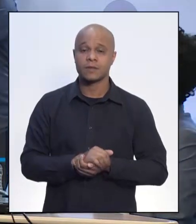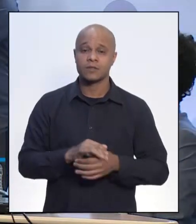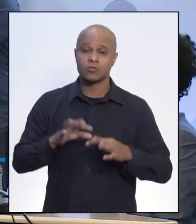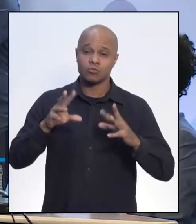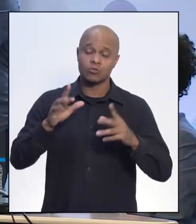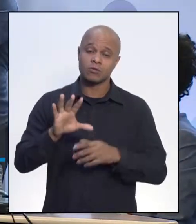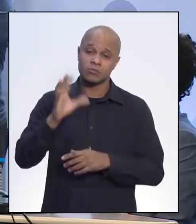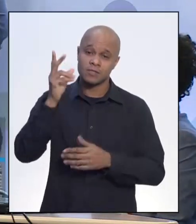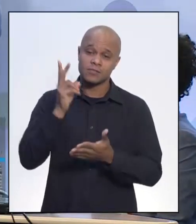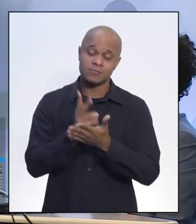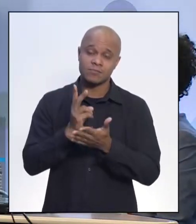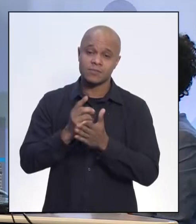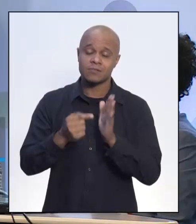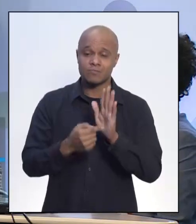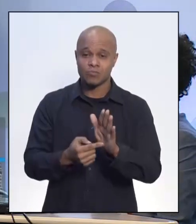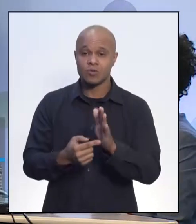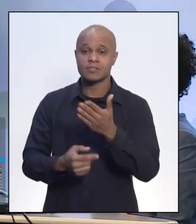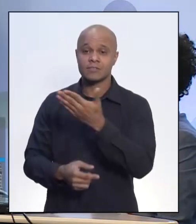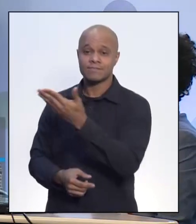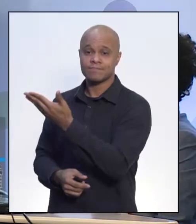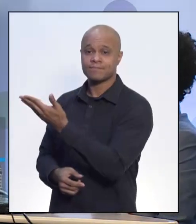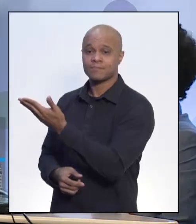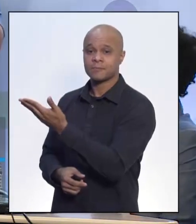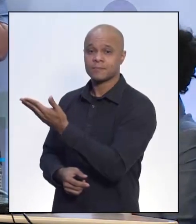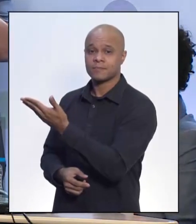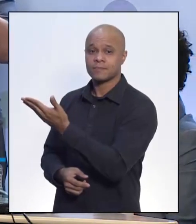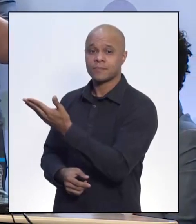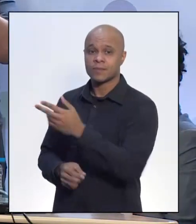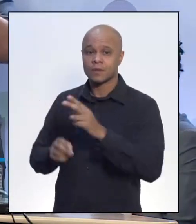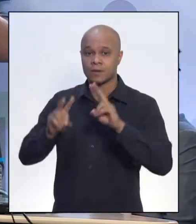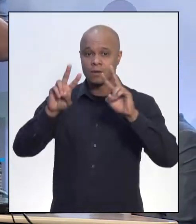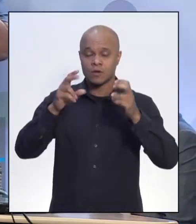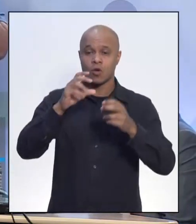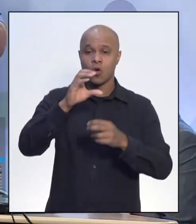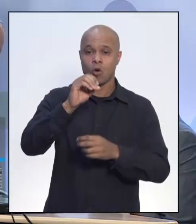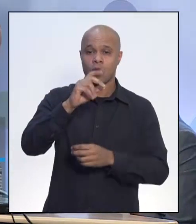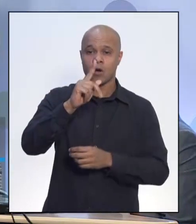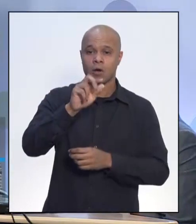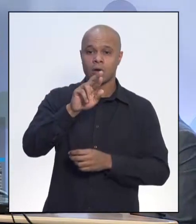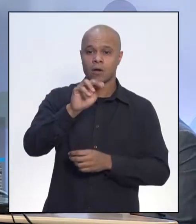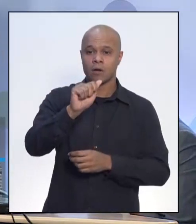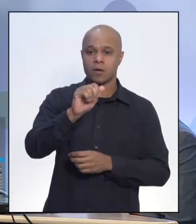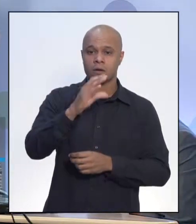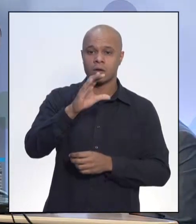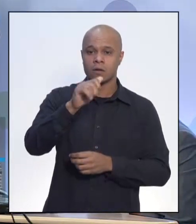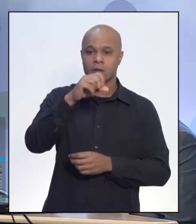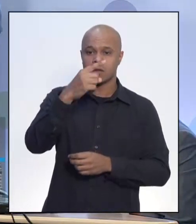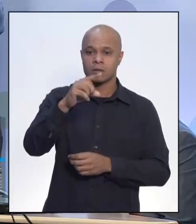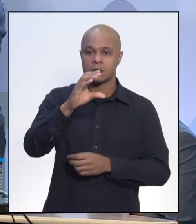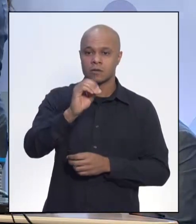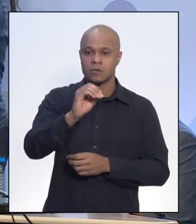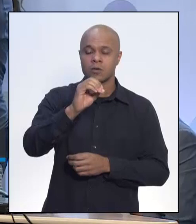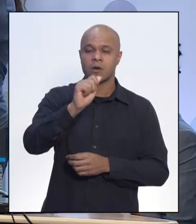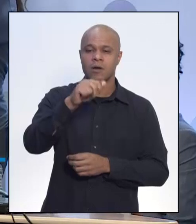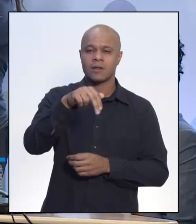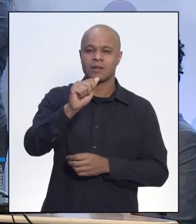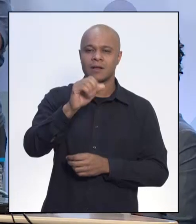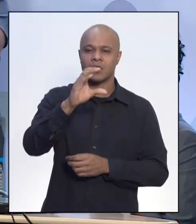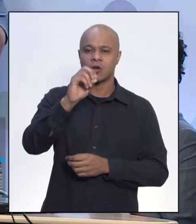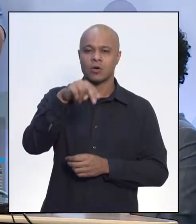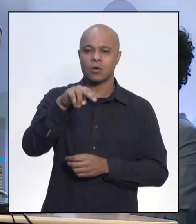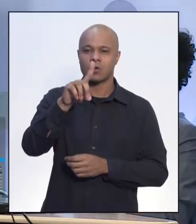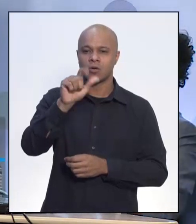comentou, nós temos aí a Operação Anaconda, que é nada mais, né, uma vingança dos Estados Unidos, né, e aí ele